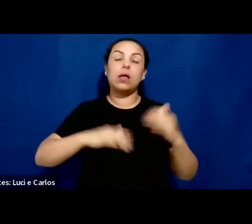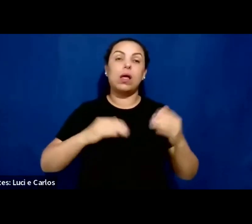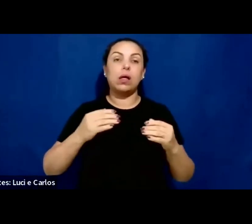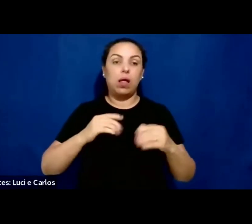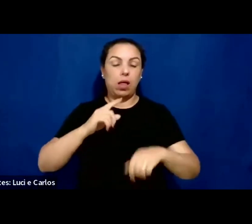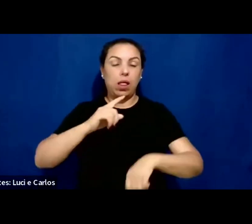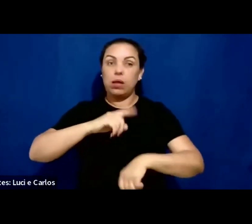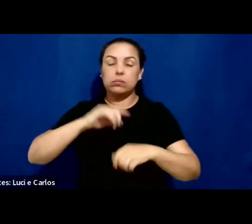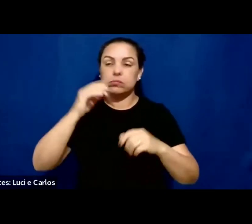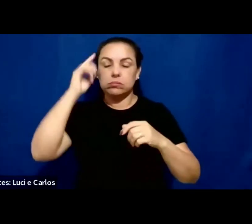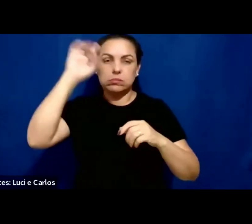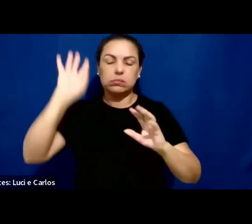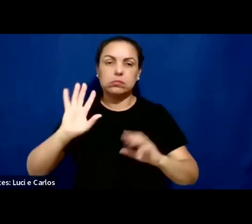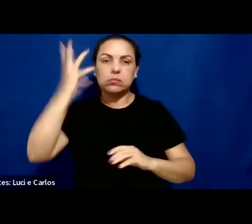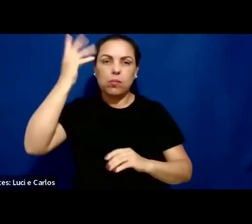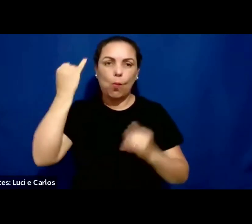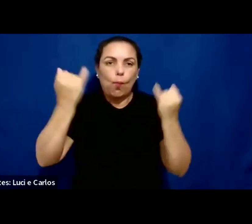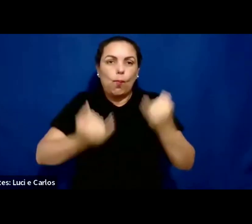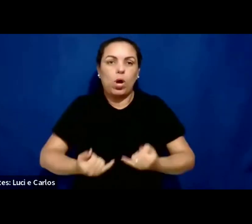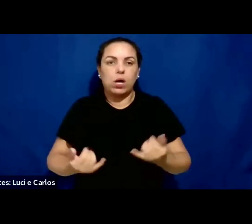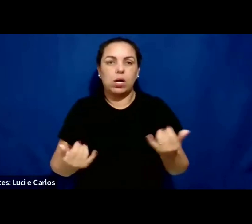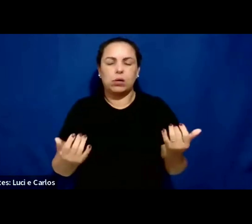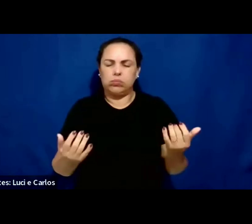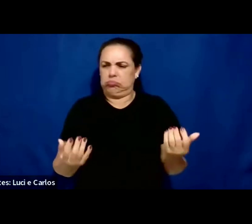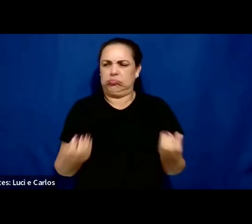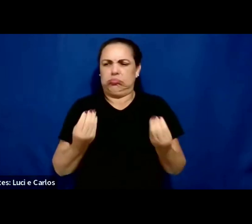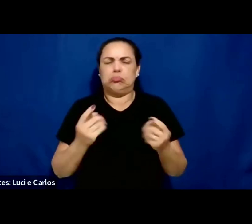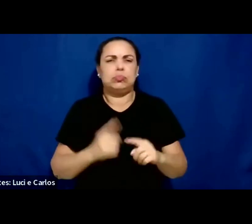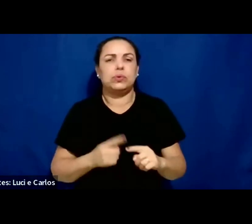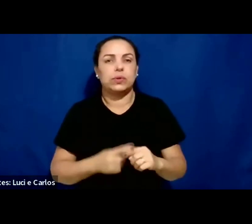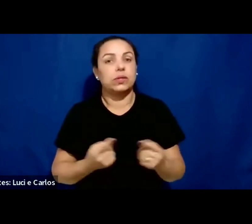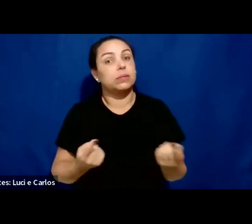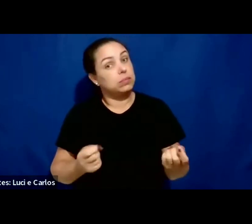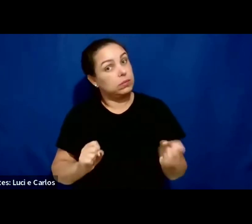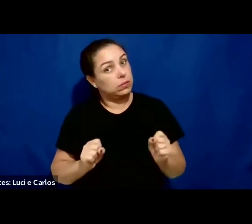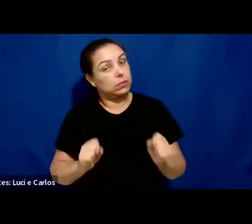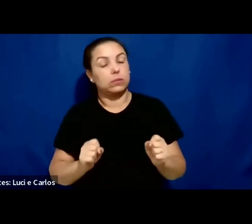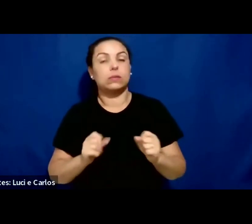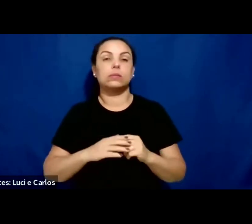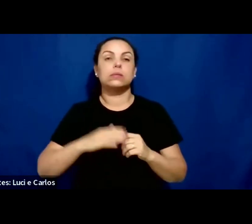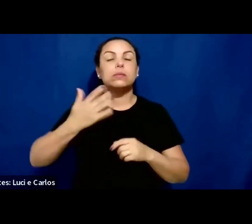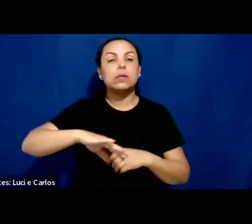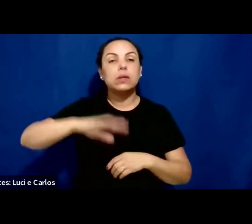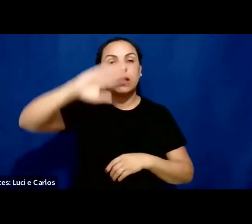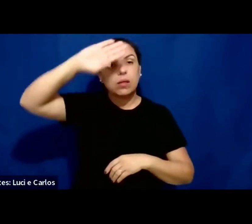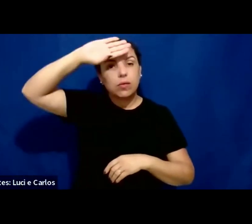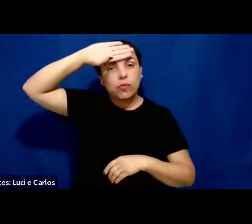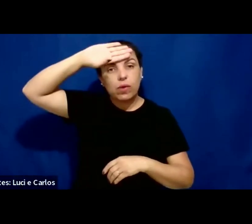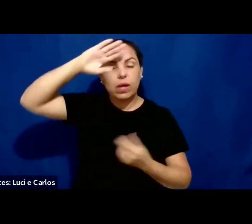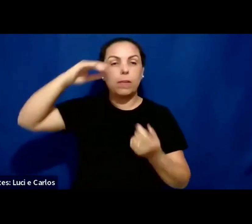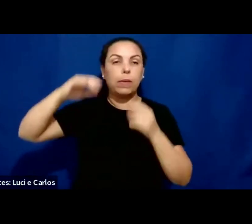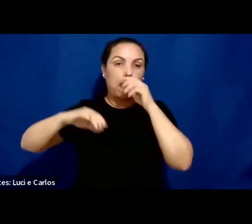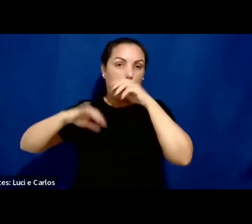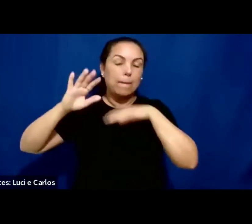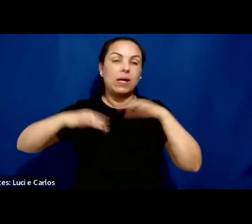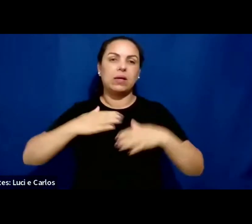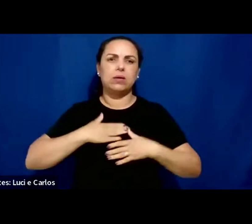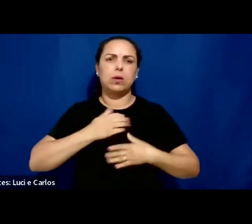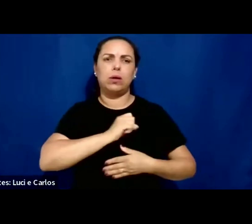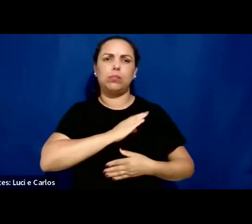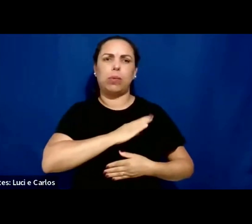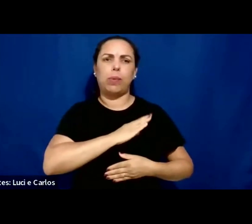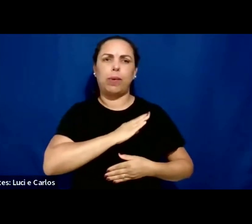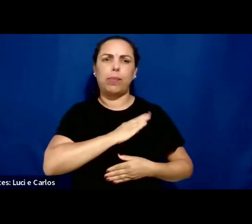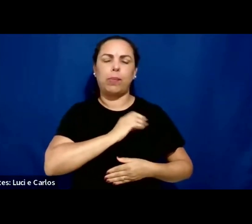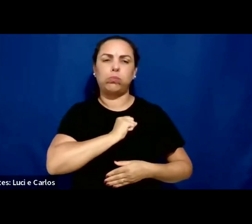motivo, febre interna constante, você pode verificar pelos seus batimentos